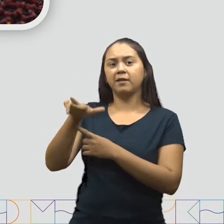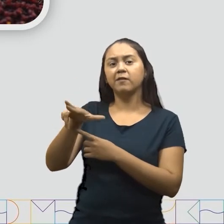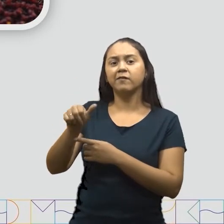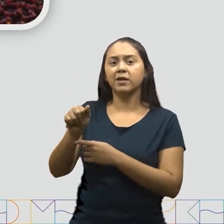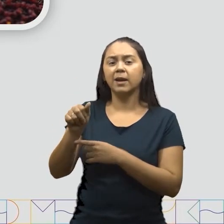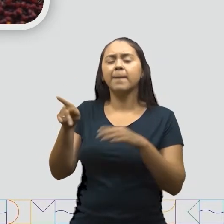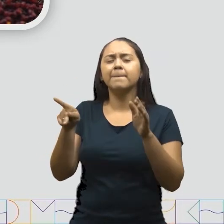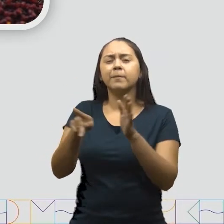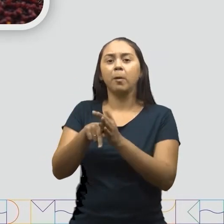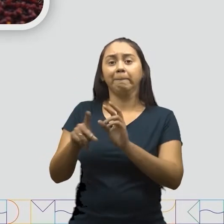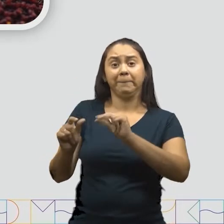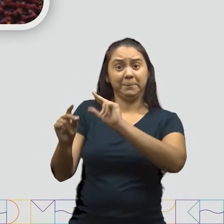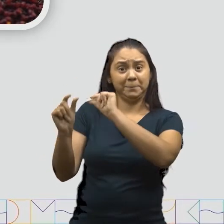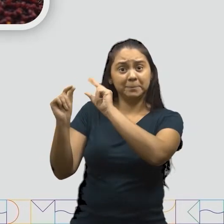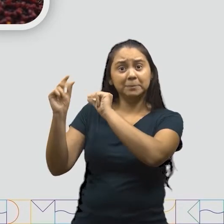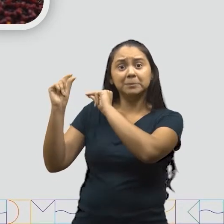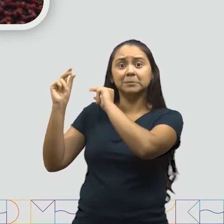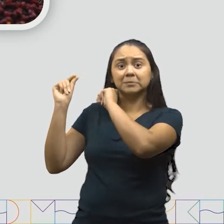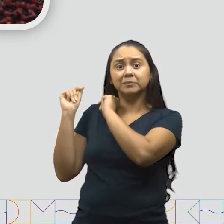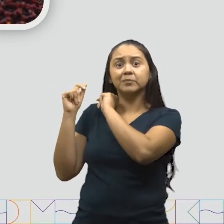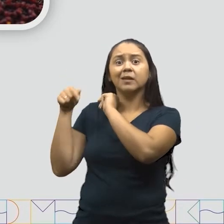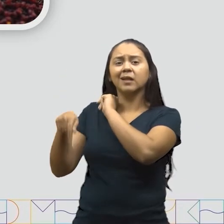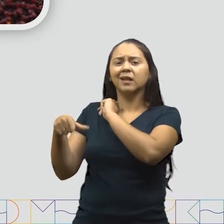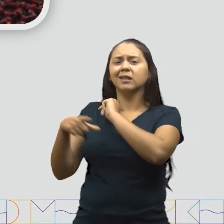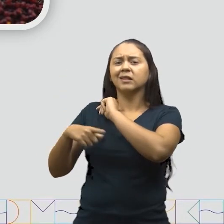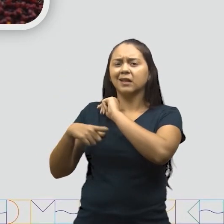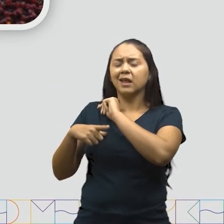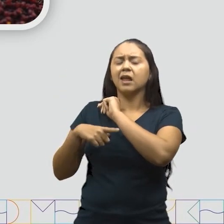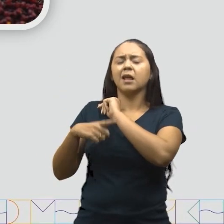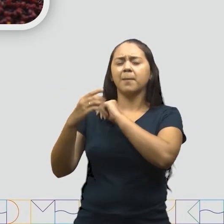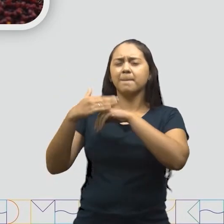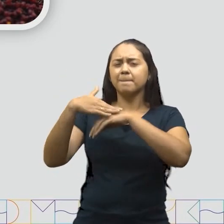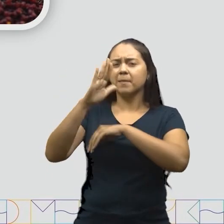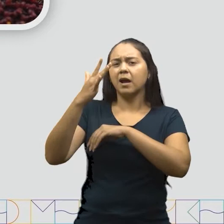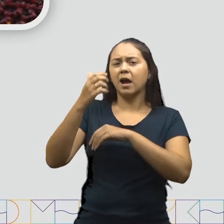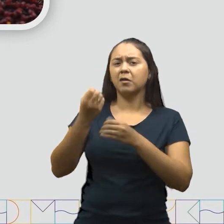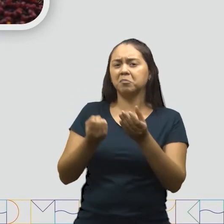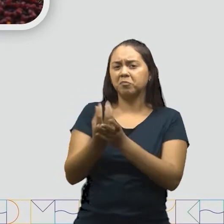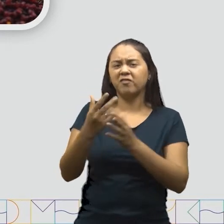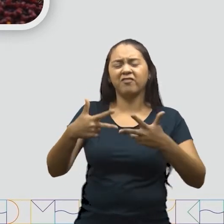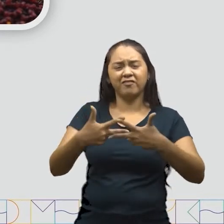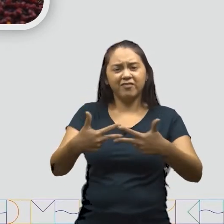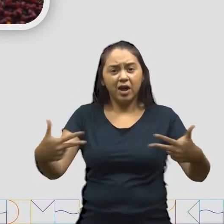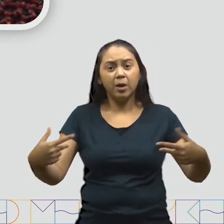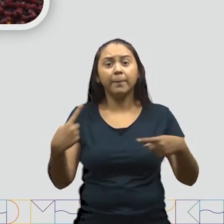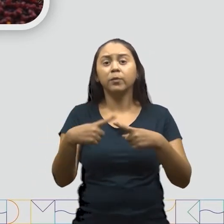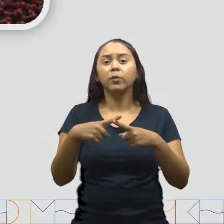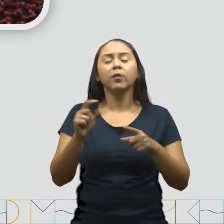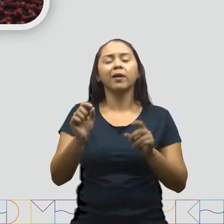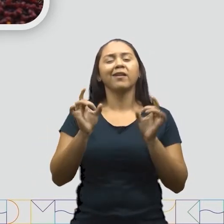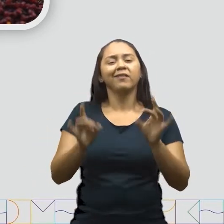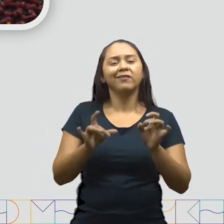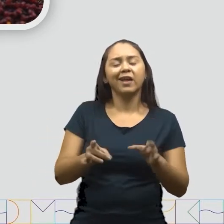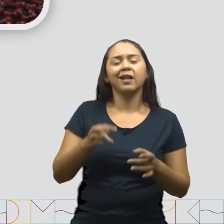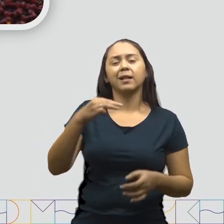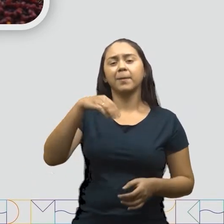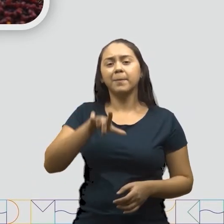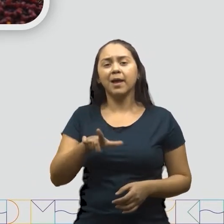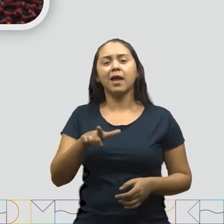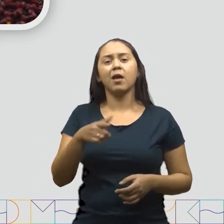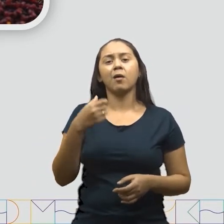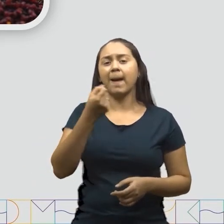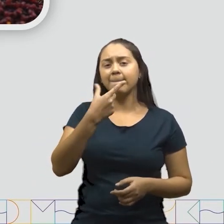Velho Mundo, criada em larga escala para a produção de mel, própolis, geleia real e